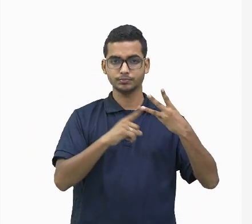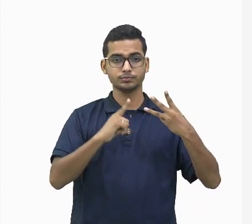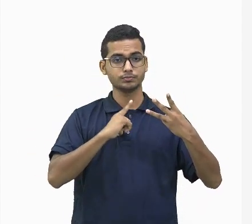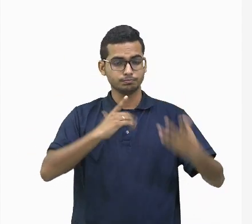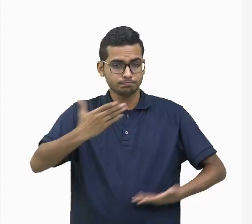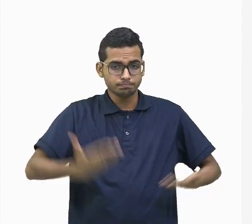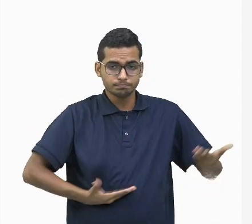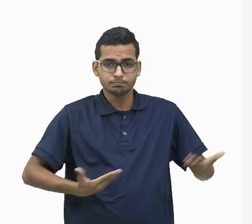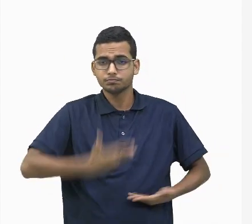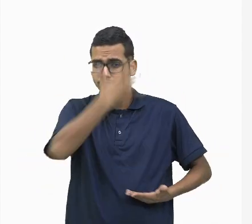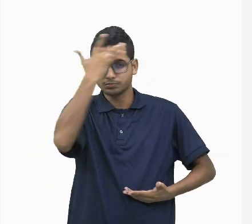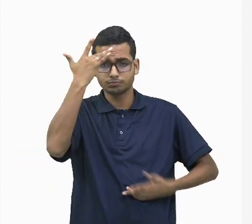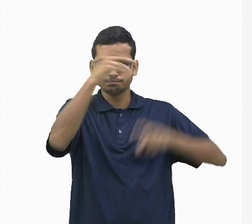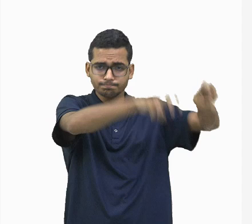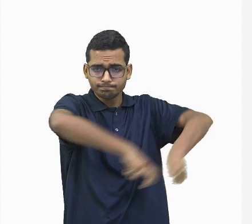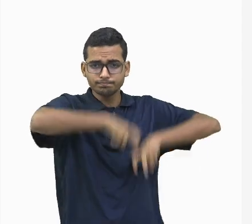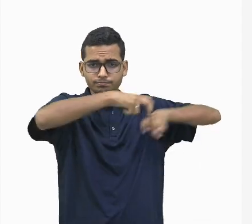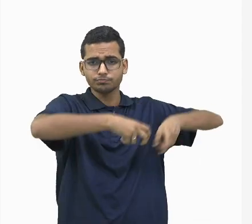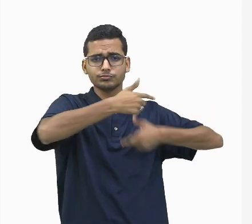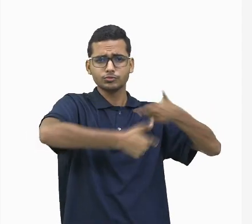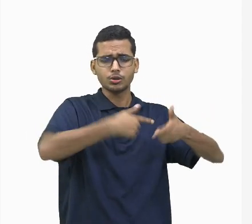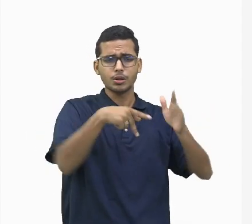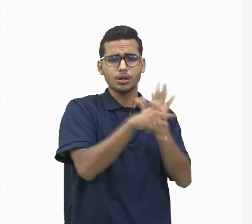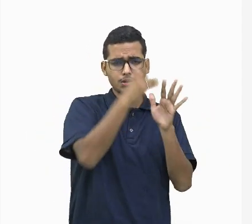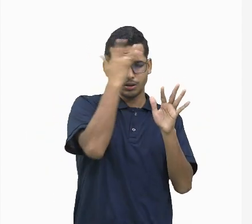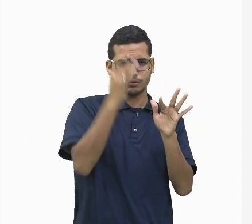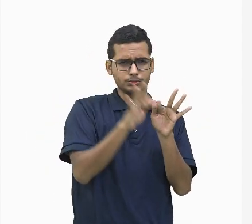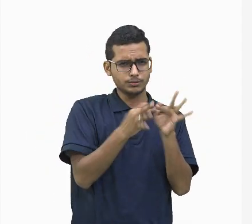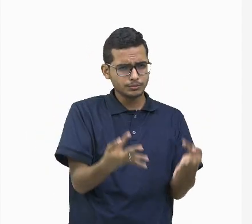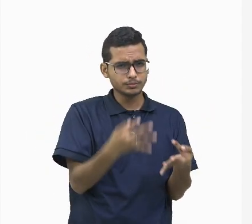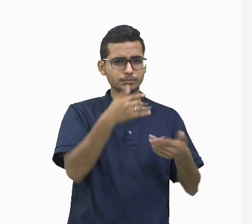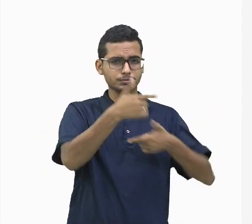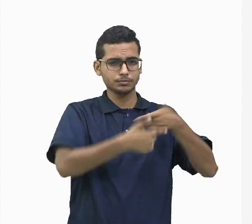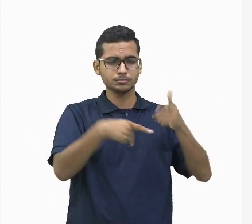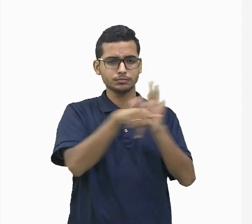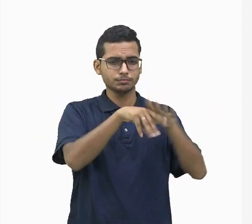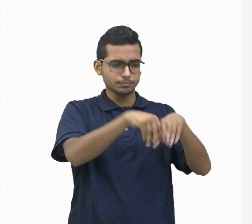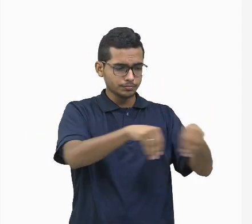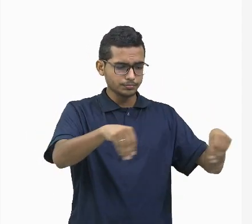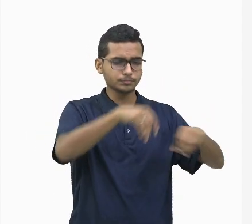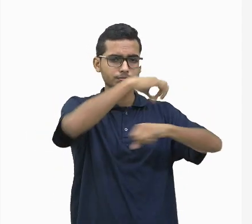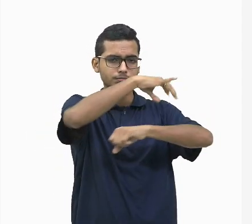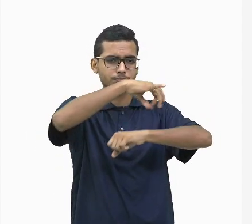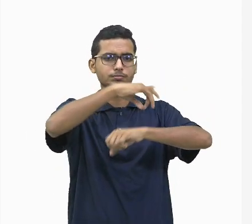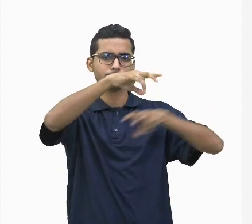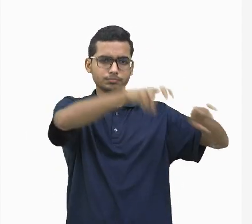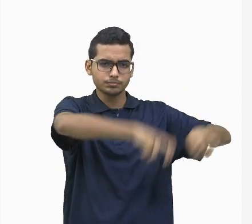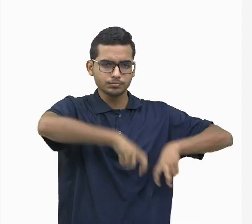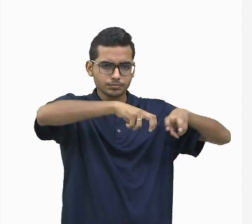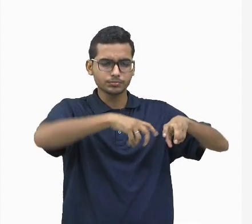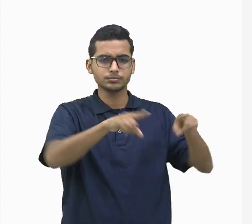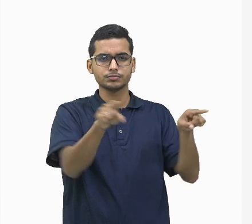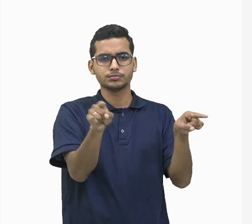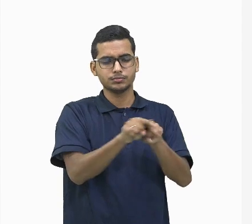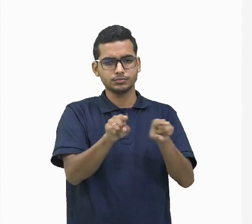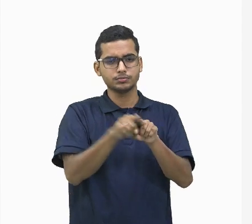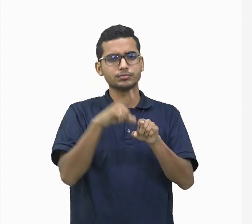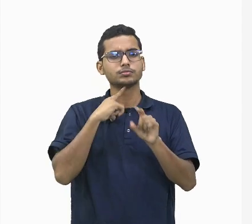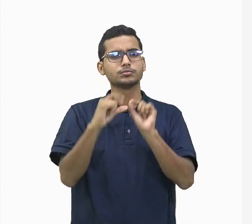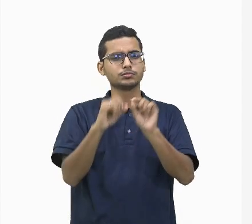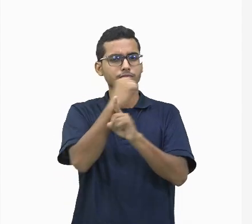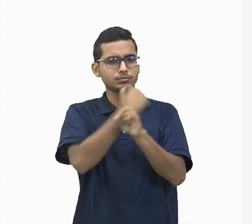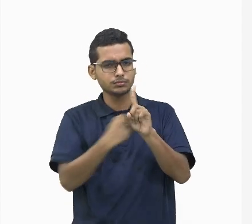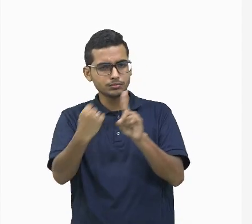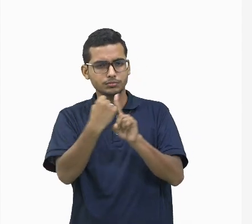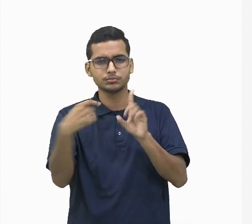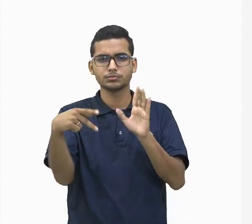os camponeses, aquelas pessoas mais simples que realizam o trabalho na terra. E o que é uma sociedade estamental? É uma sociedade,